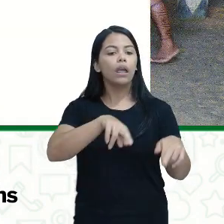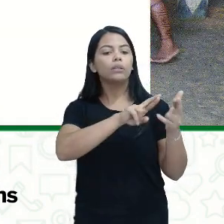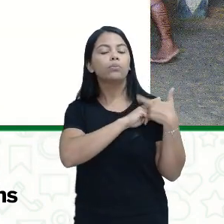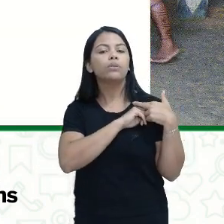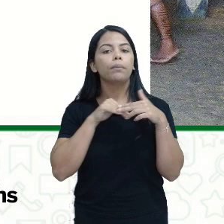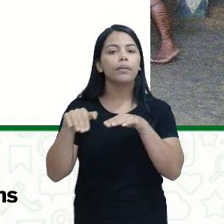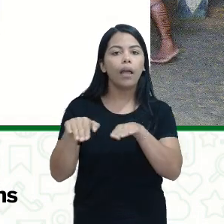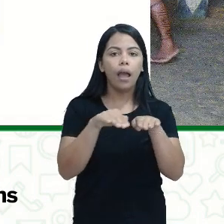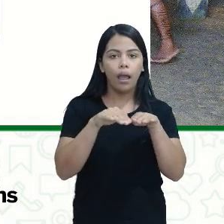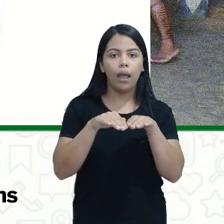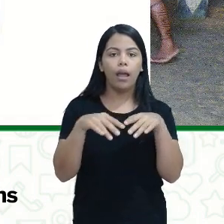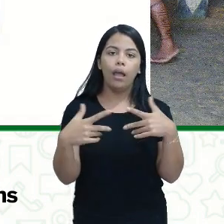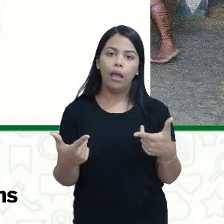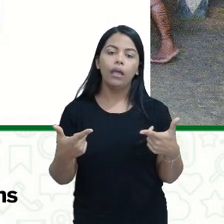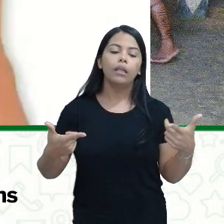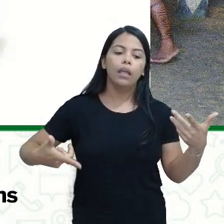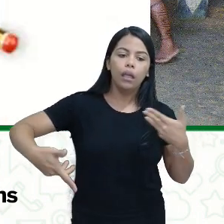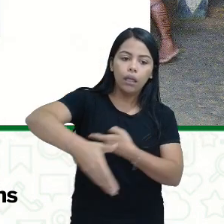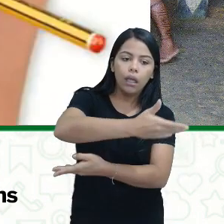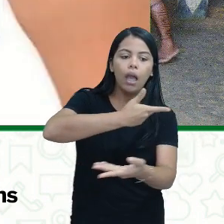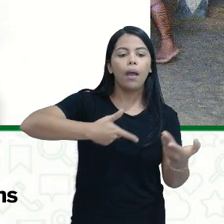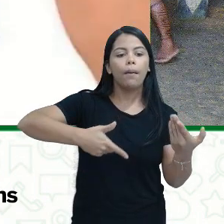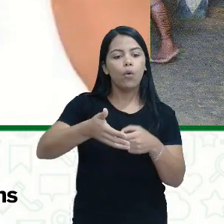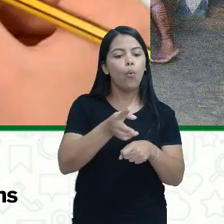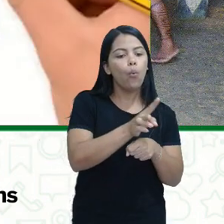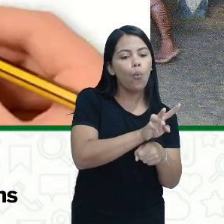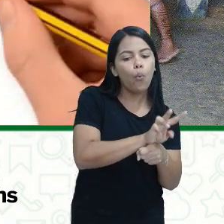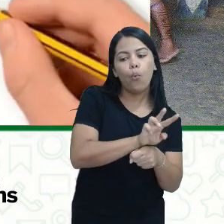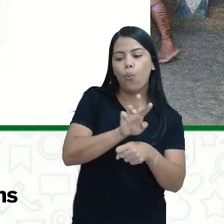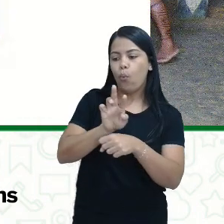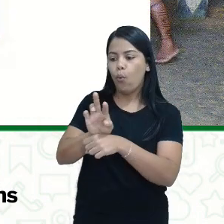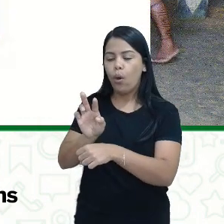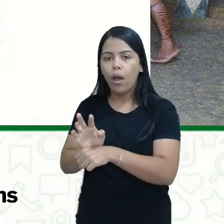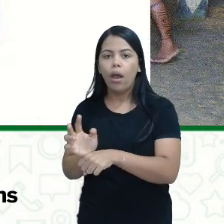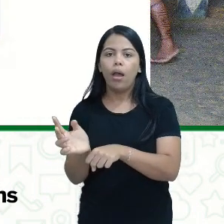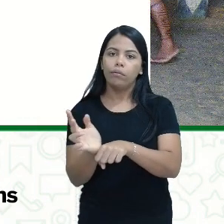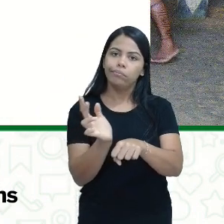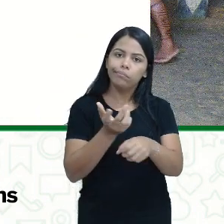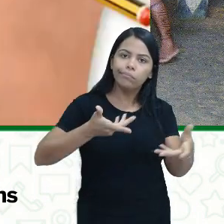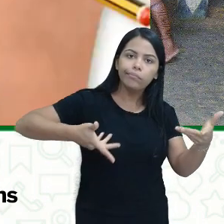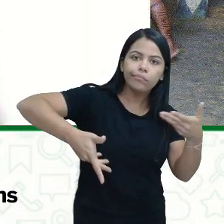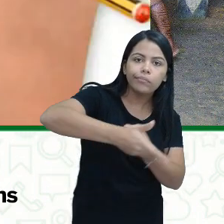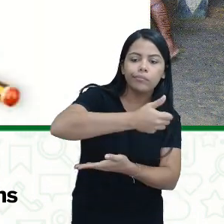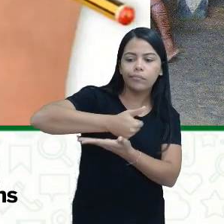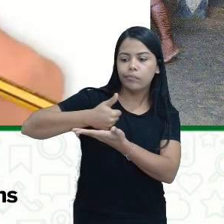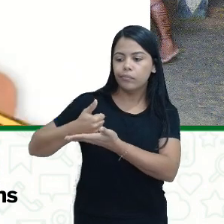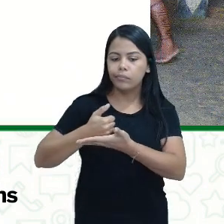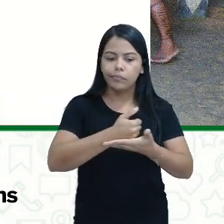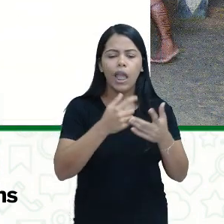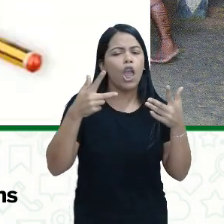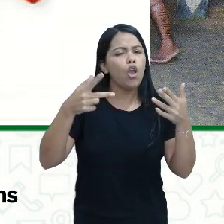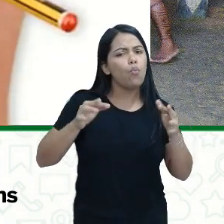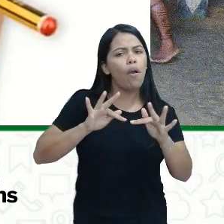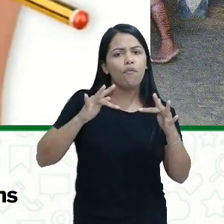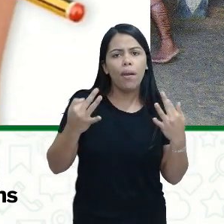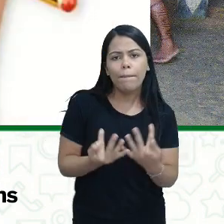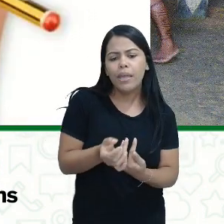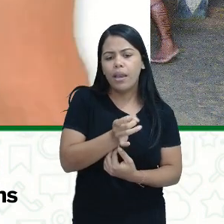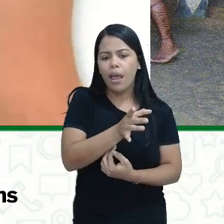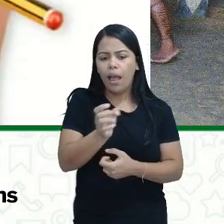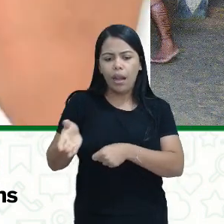um cuidaria do outro como uma grande família. Também dividiam as tarefas do dia a dia de acordo com suas